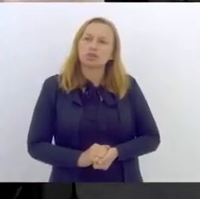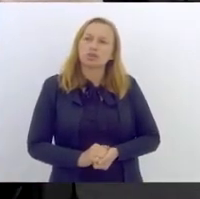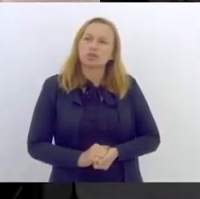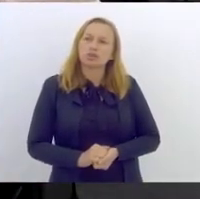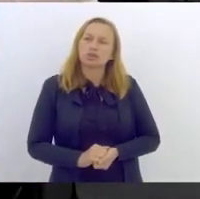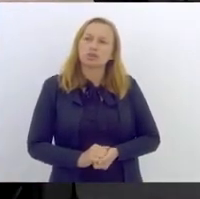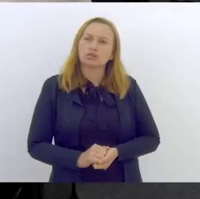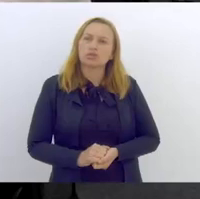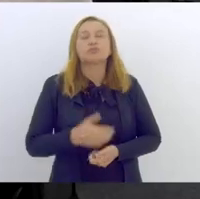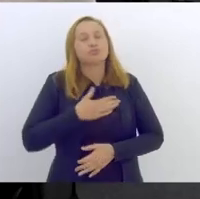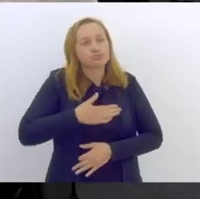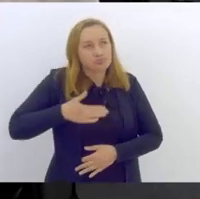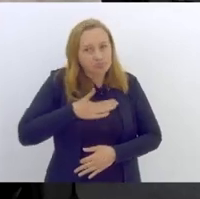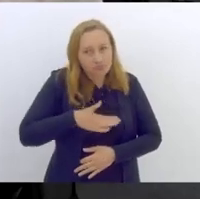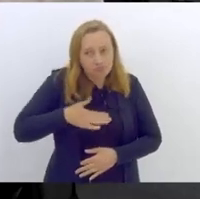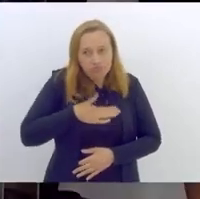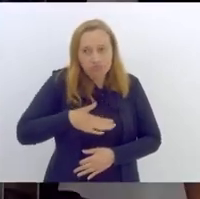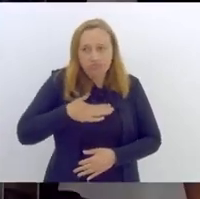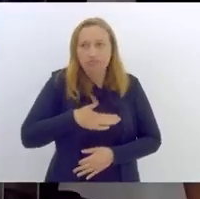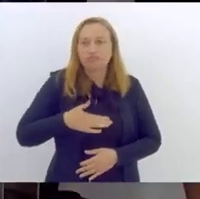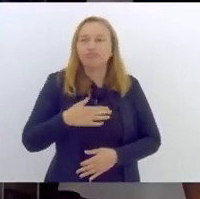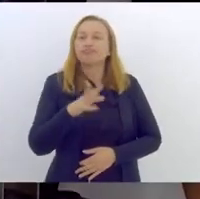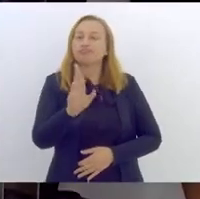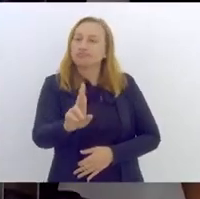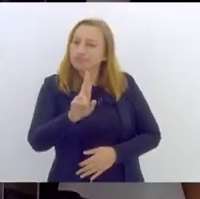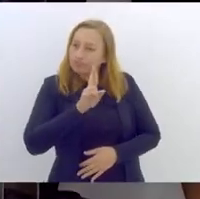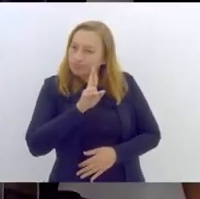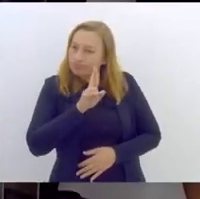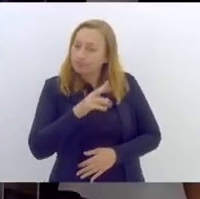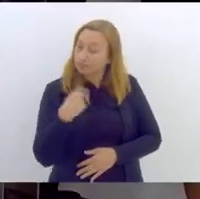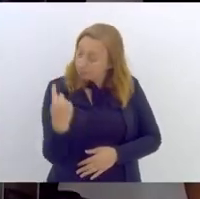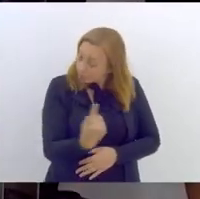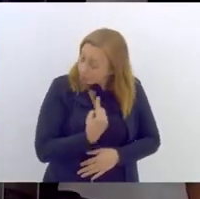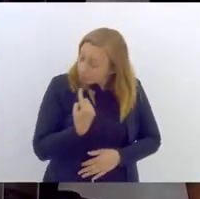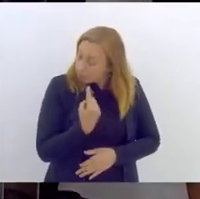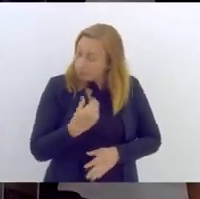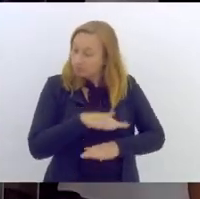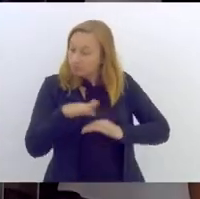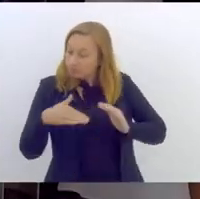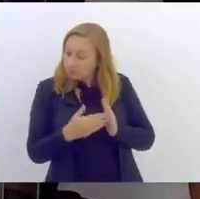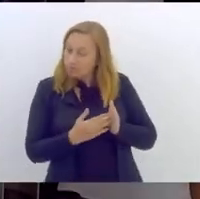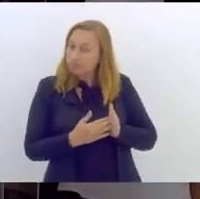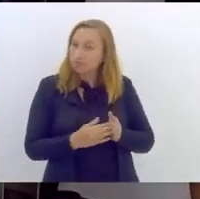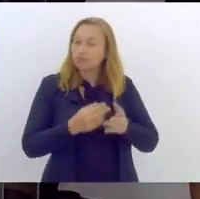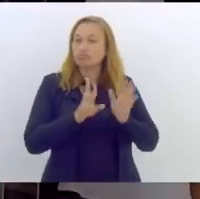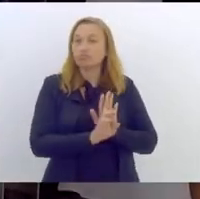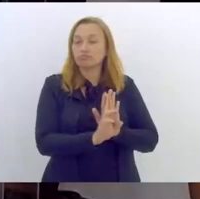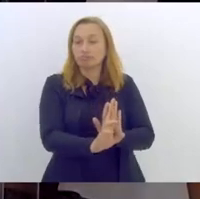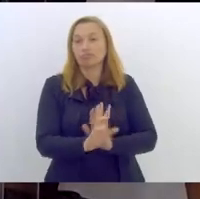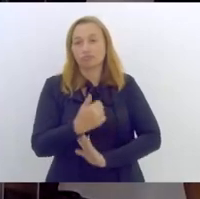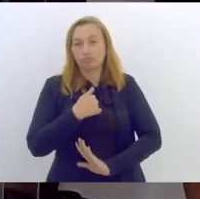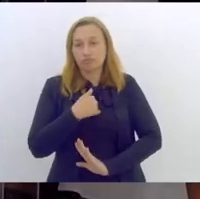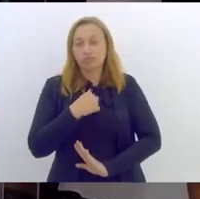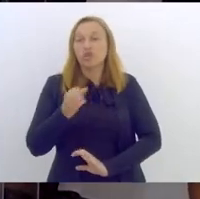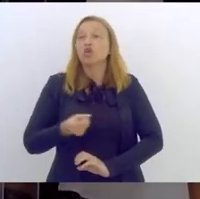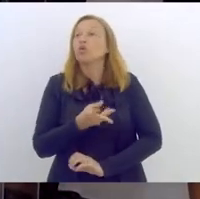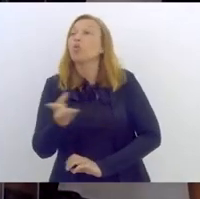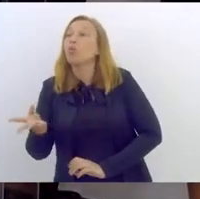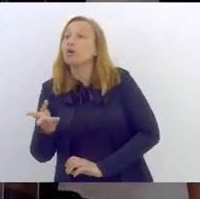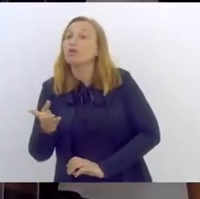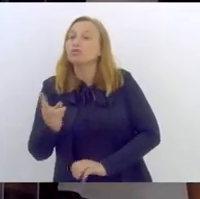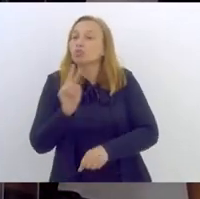dessa forma eu gostaria de ter uma resposta nós né Eu e todos aqueles a quem representa de quantos